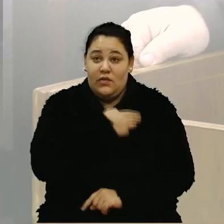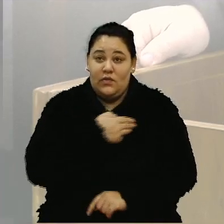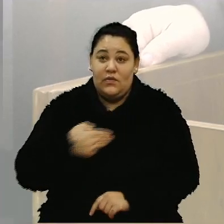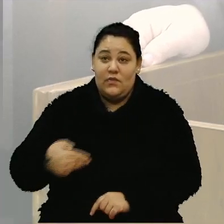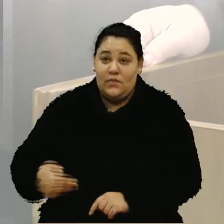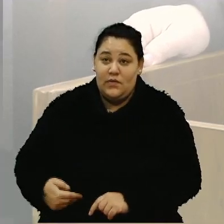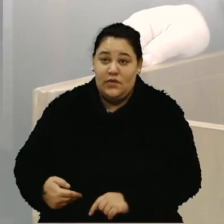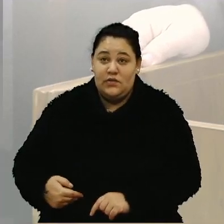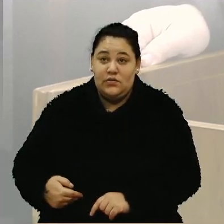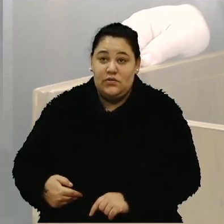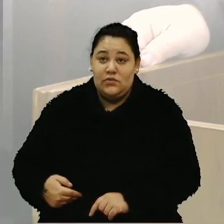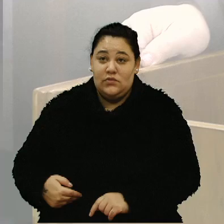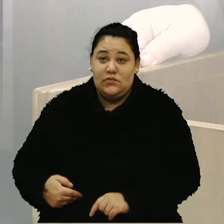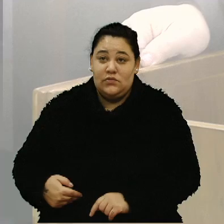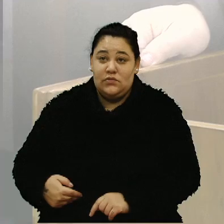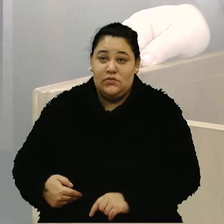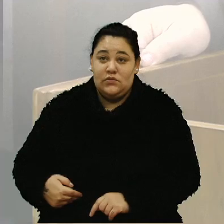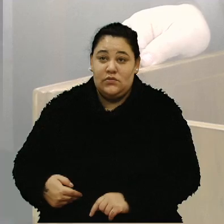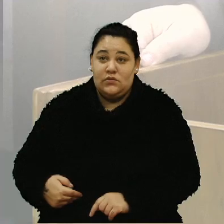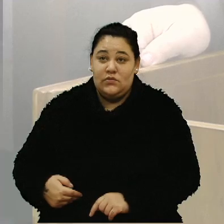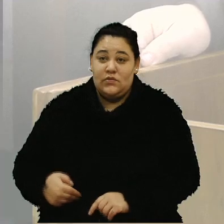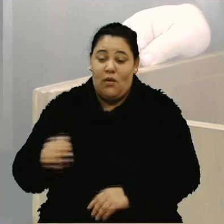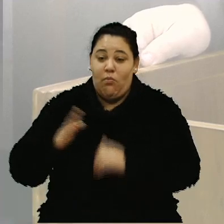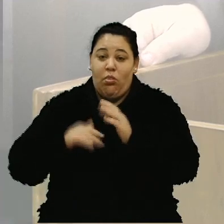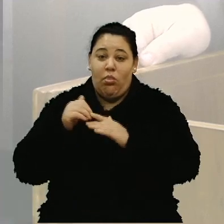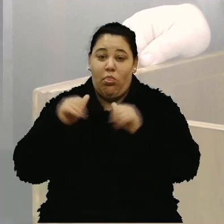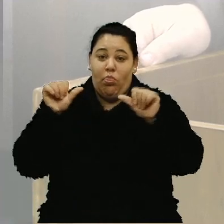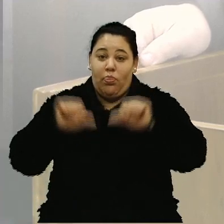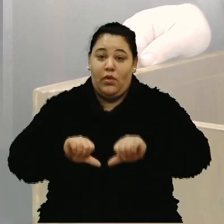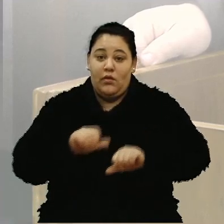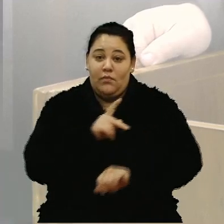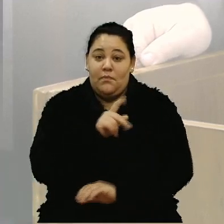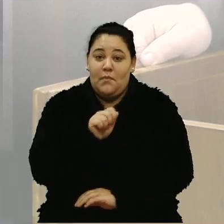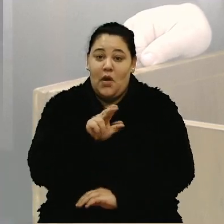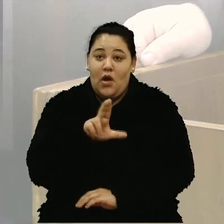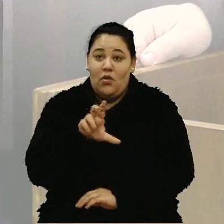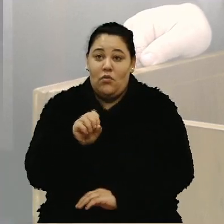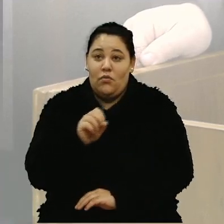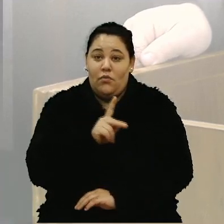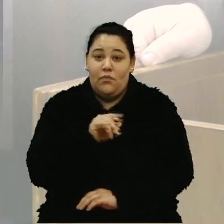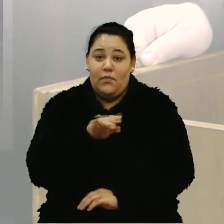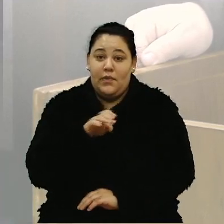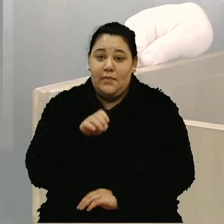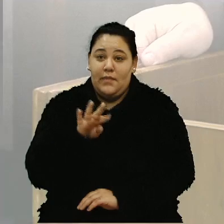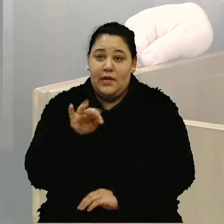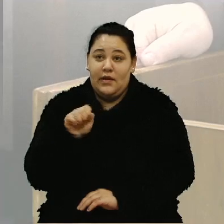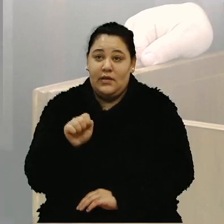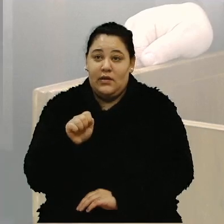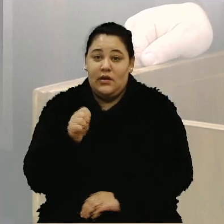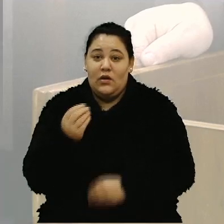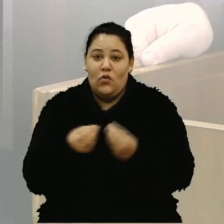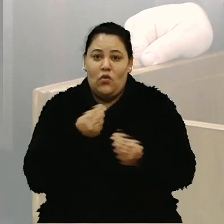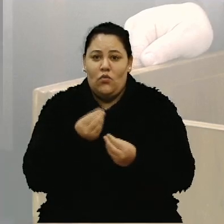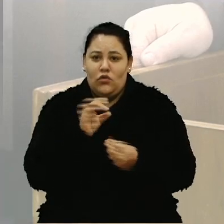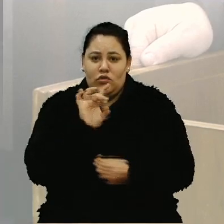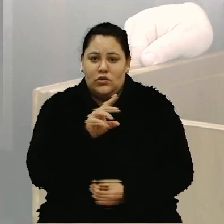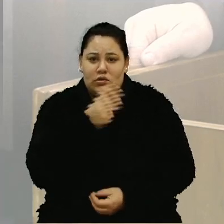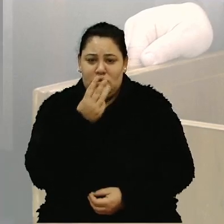Paulo Pimenta. Mas como que só 3 pessoas têm a